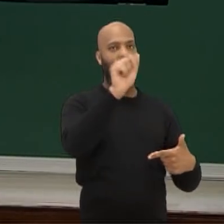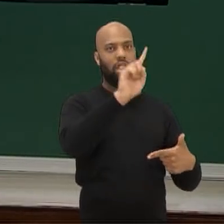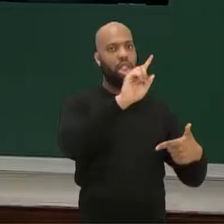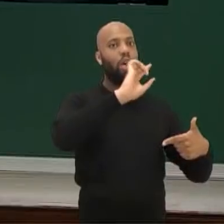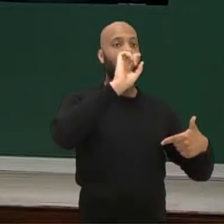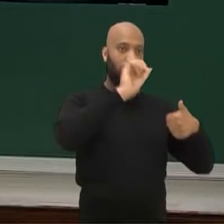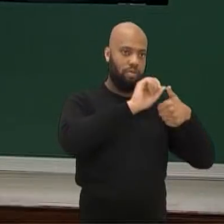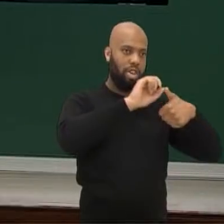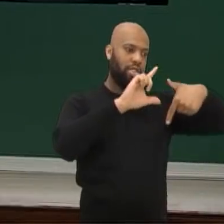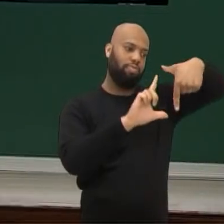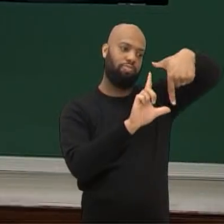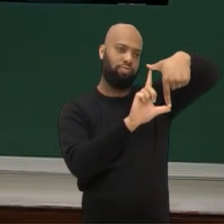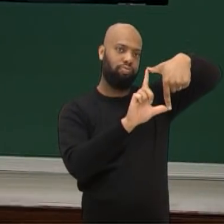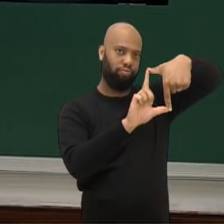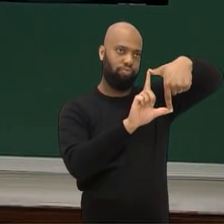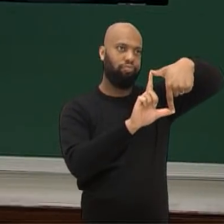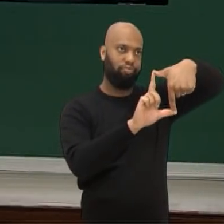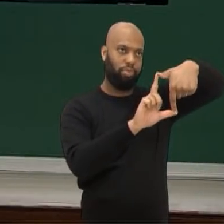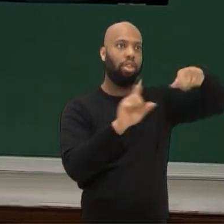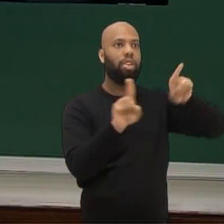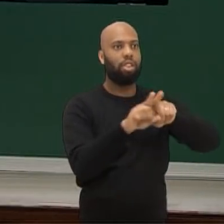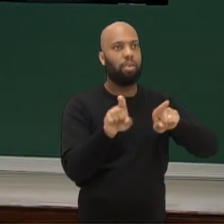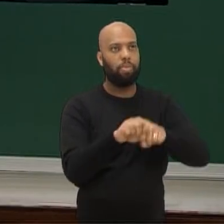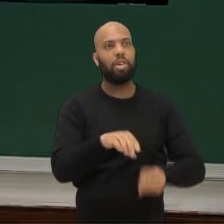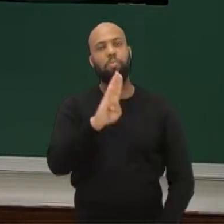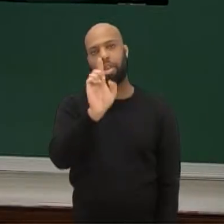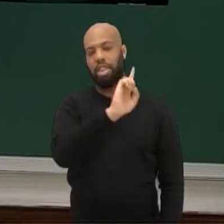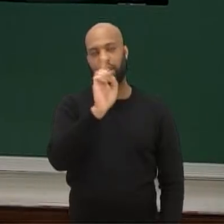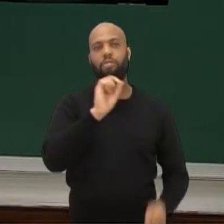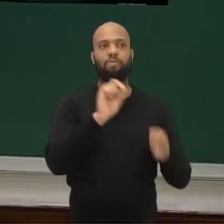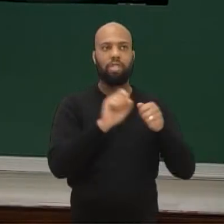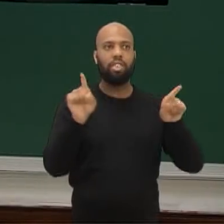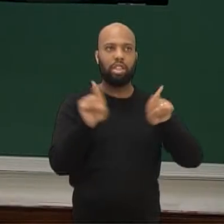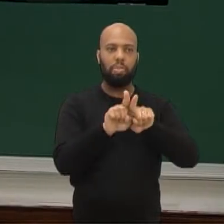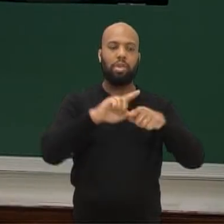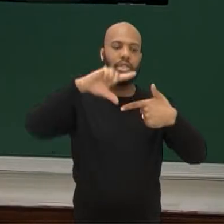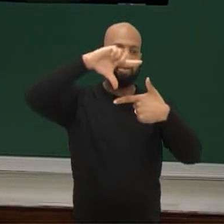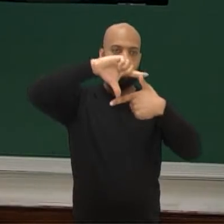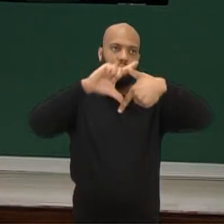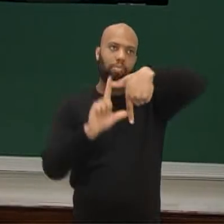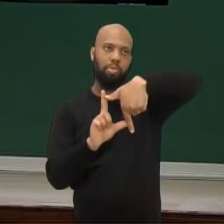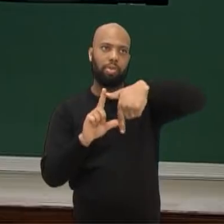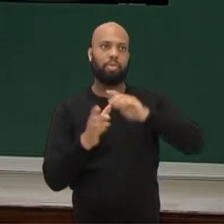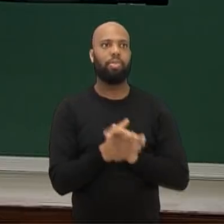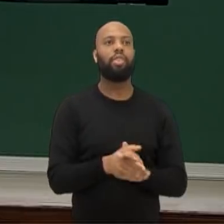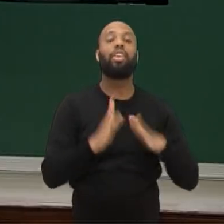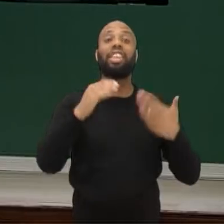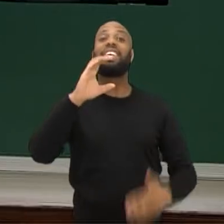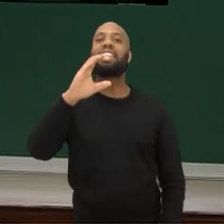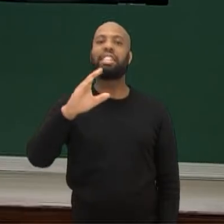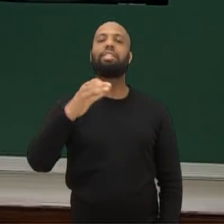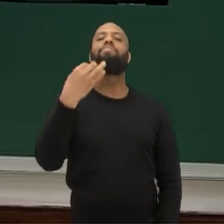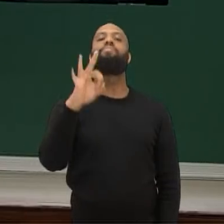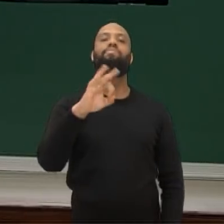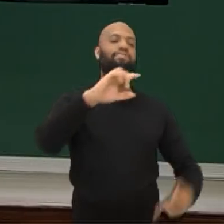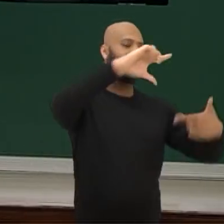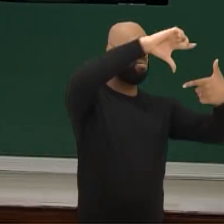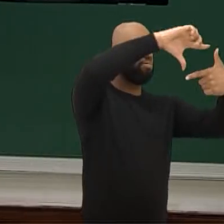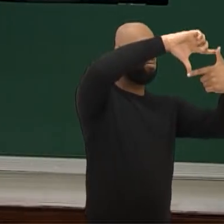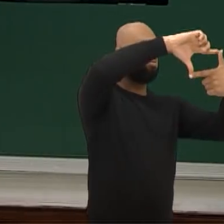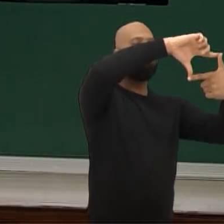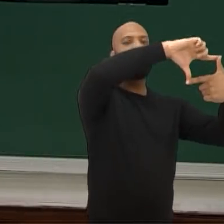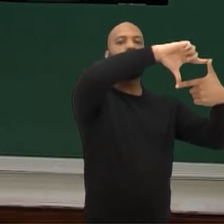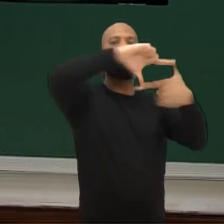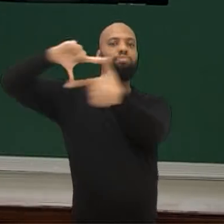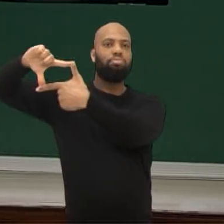está sendo deslocada, também está sendo rotacionada. E essa está sendo transladada, né?